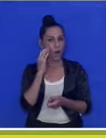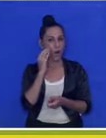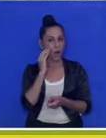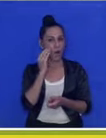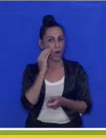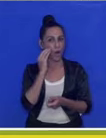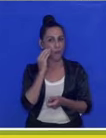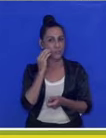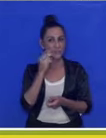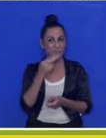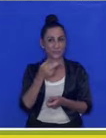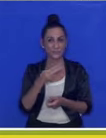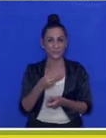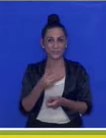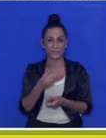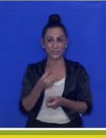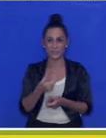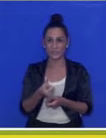26.